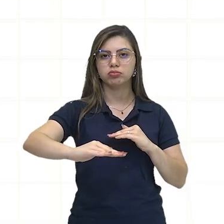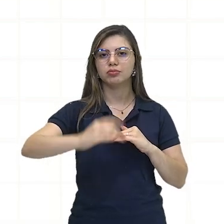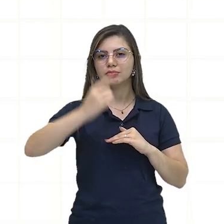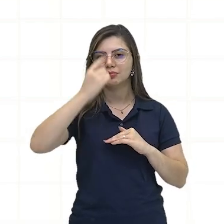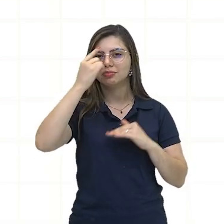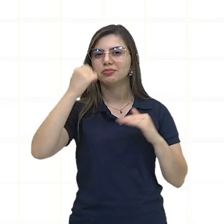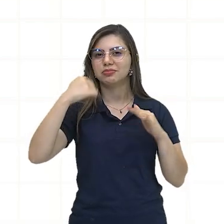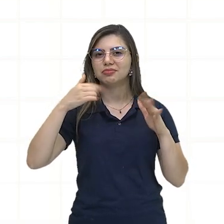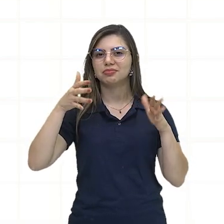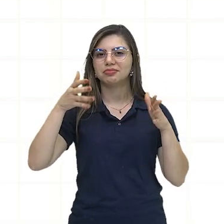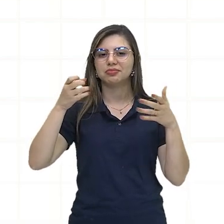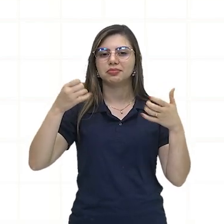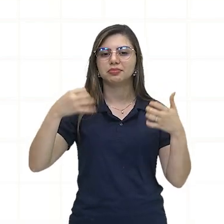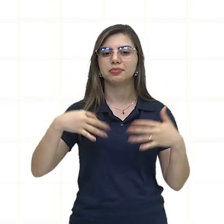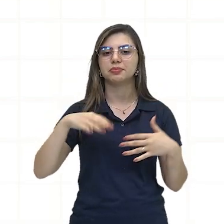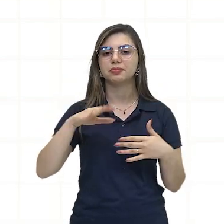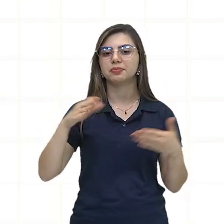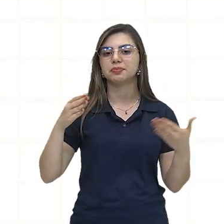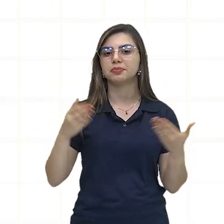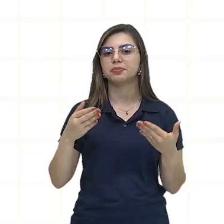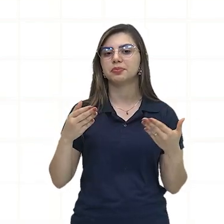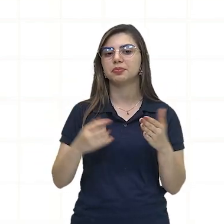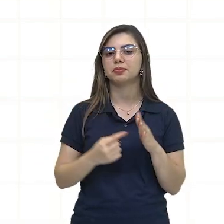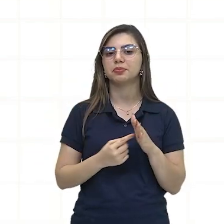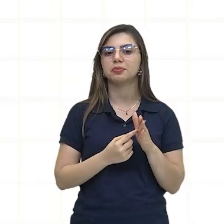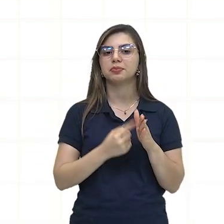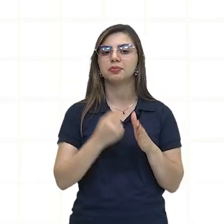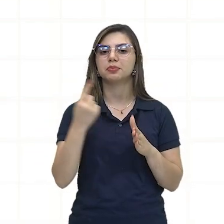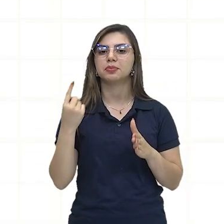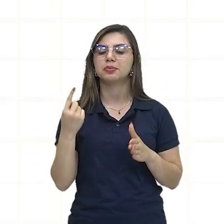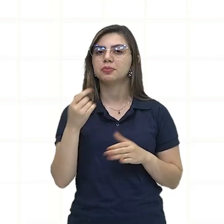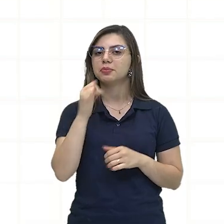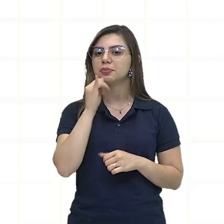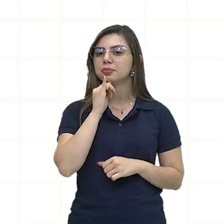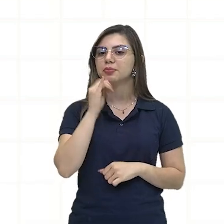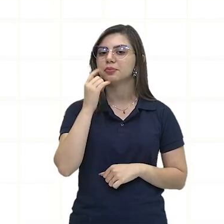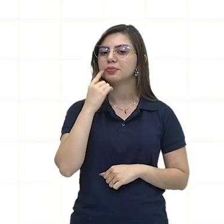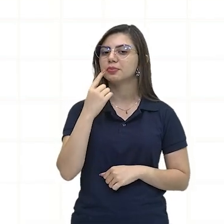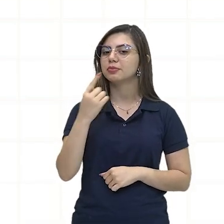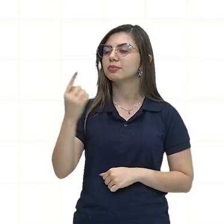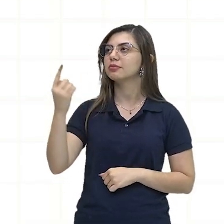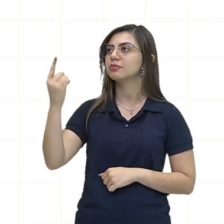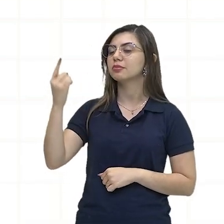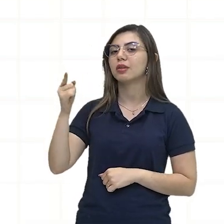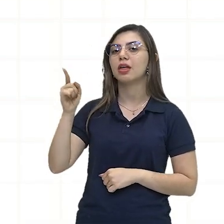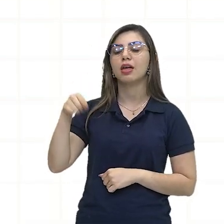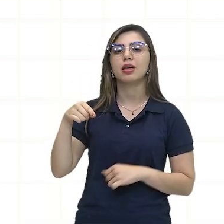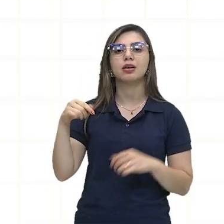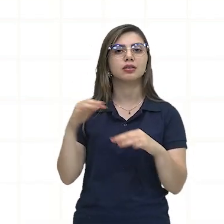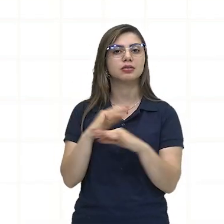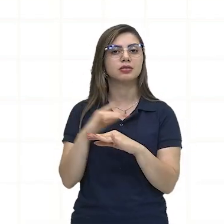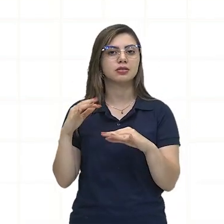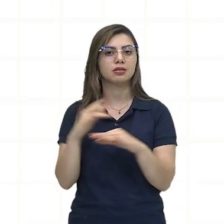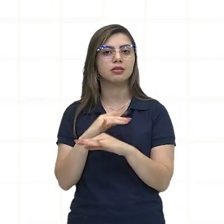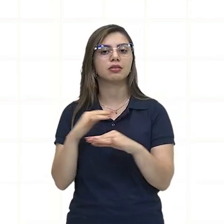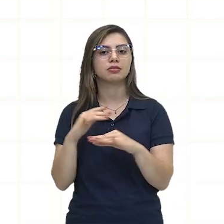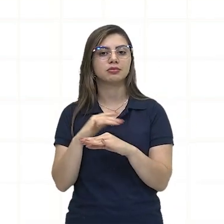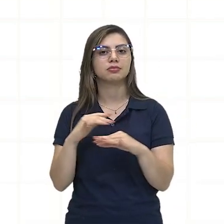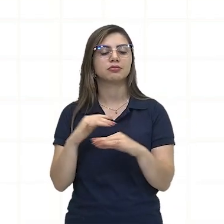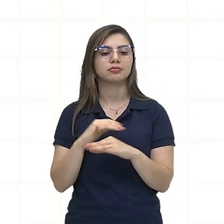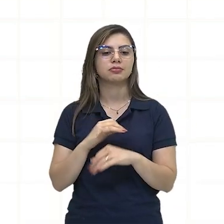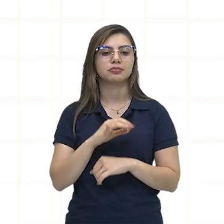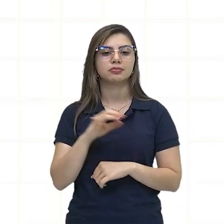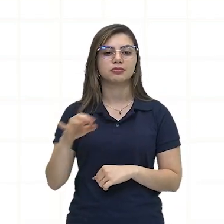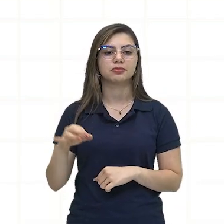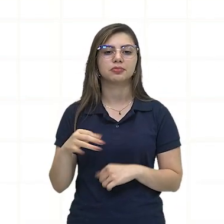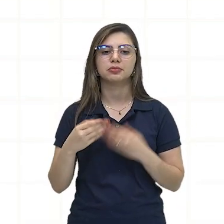eu já coloquei. Na sequência, a gente tem o primeiro exemplo. Então, aqui é uma área urbana. Nessa área